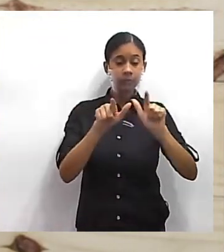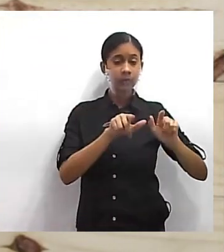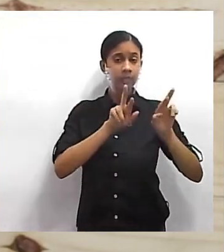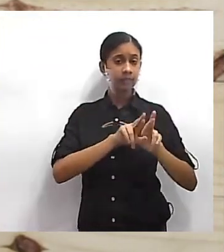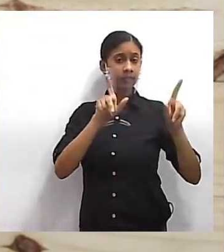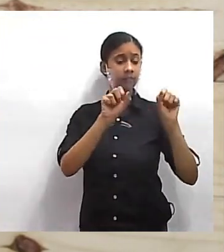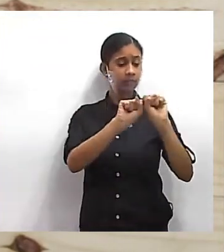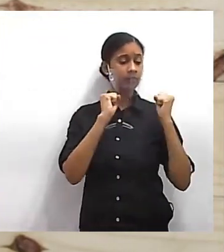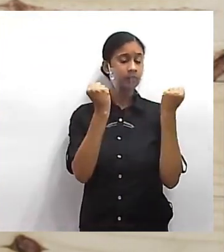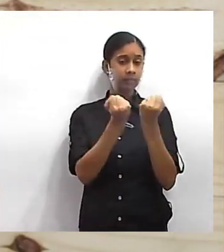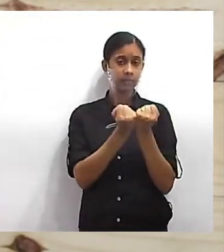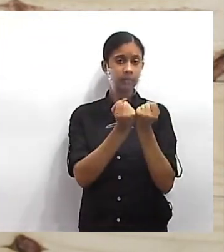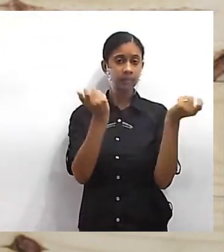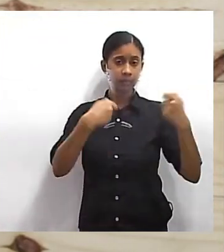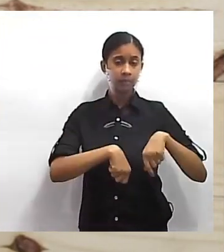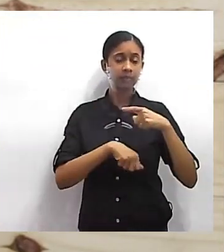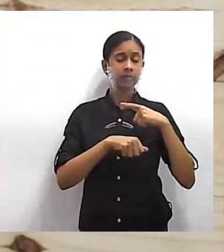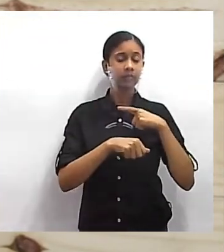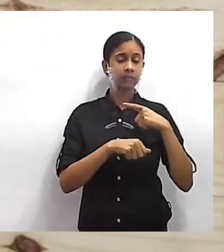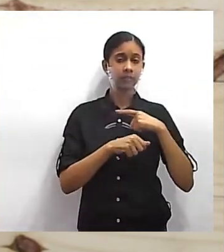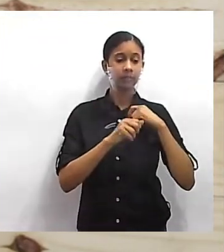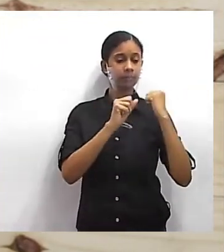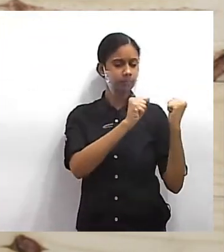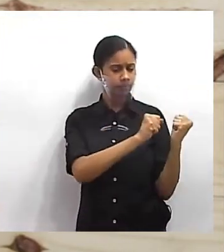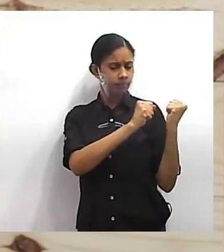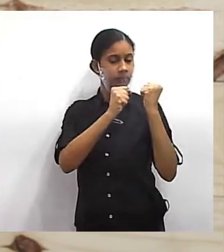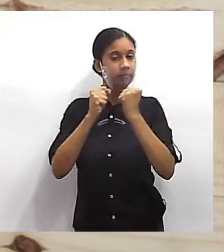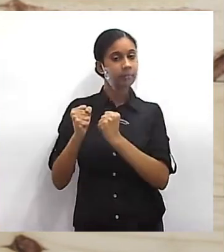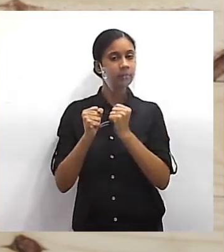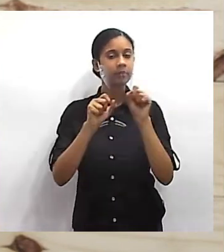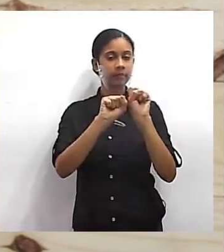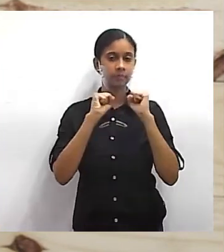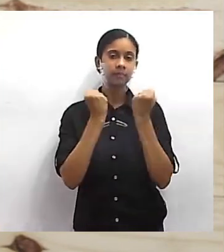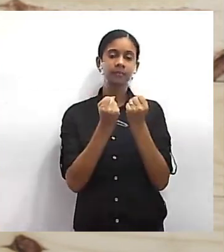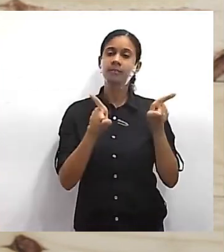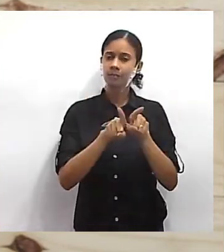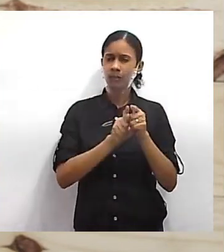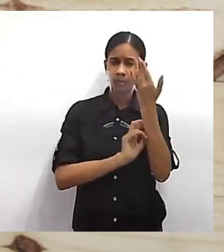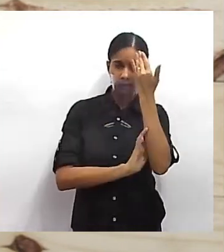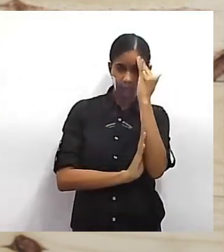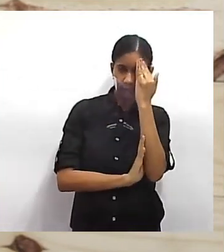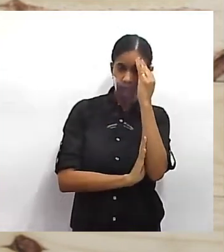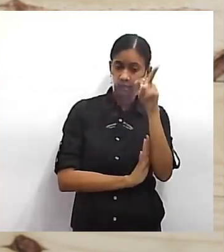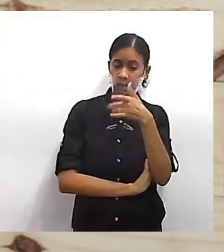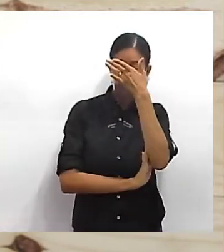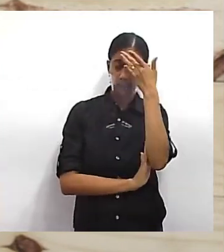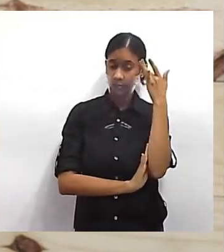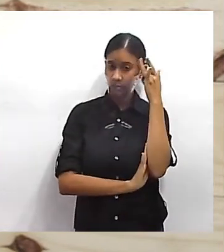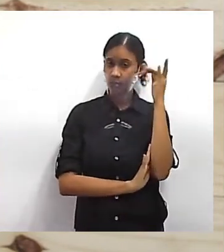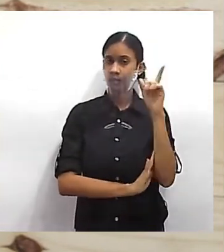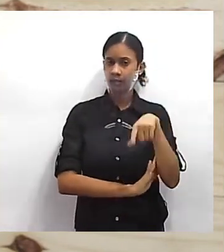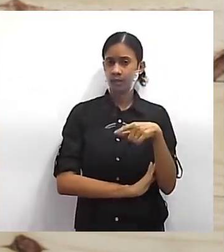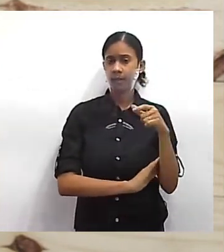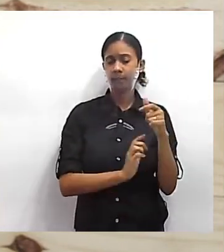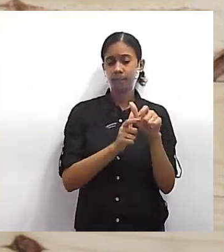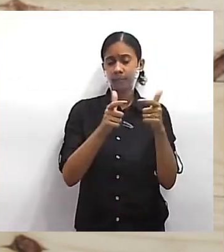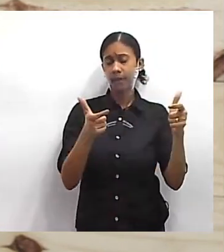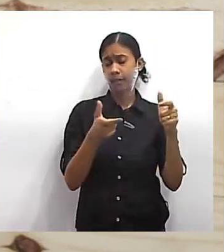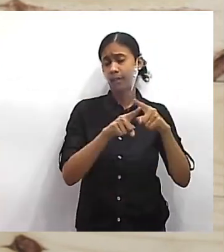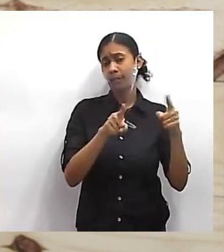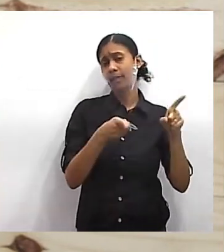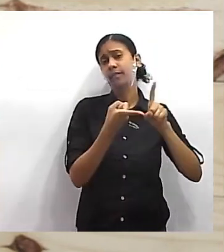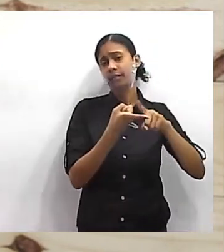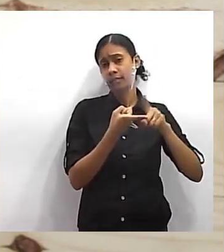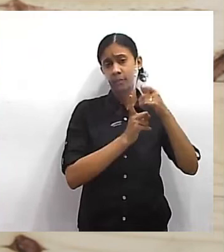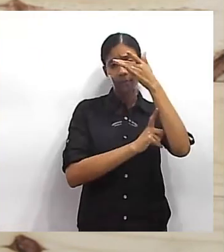lhe dar destaque social, lugares de poder, entende? Então são pessoas que, apesar de serem a maioria, são as pessoas que estão